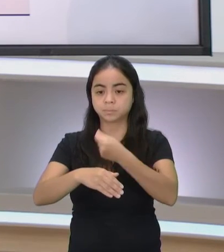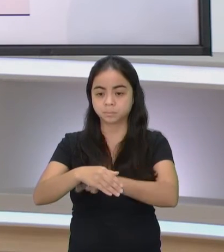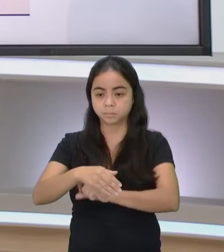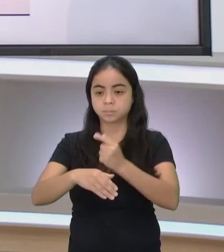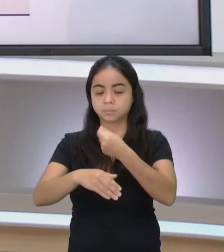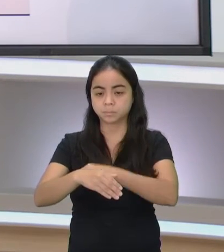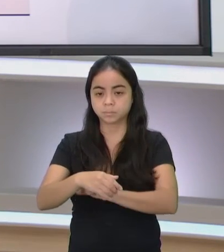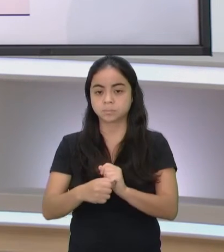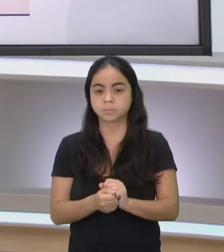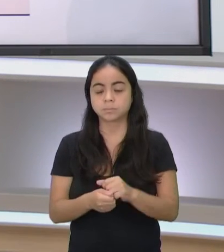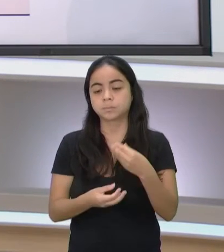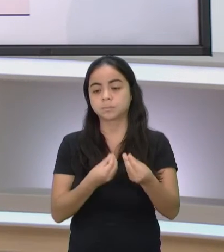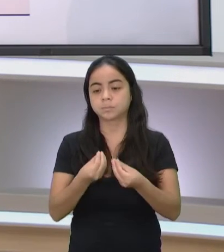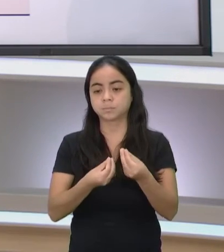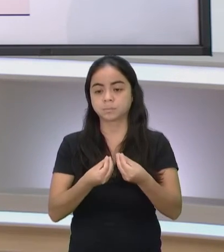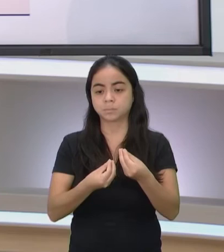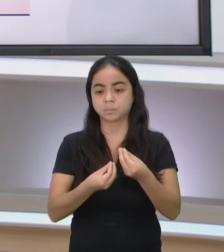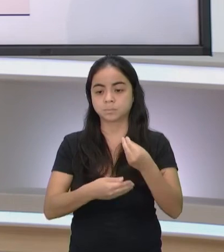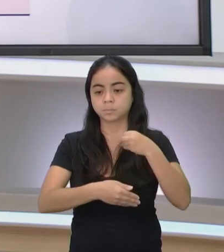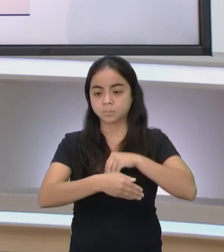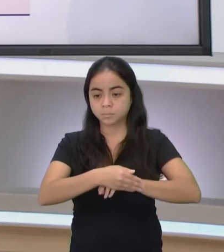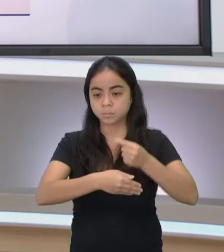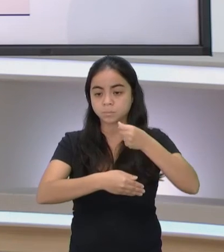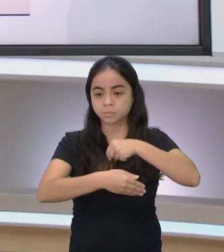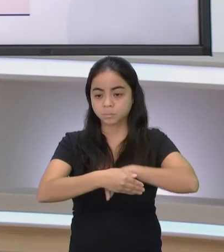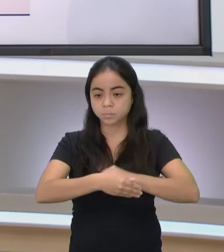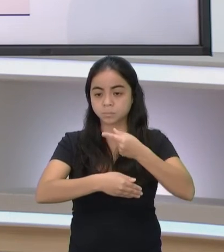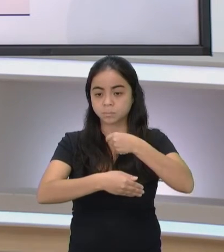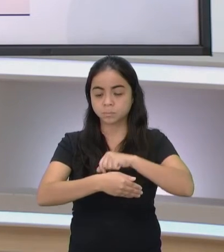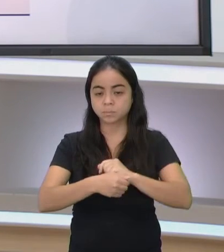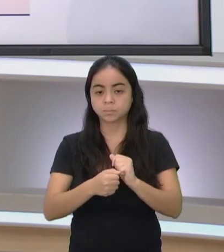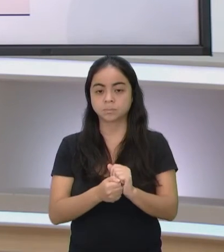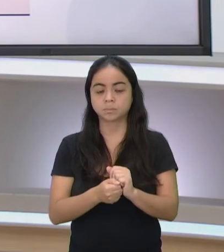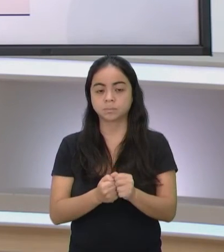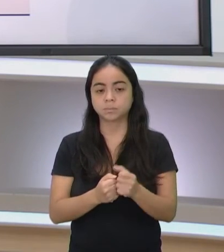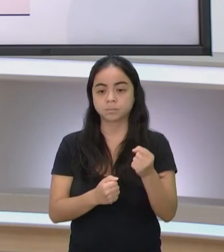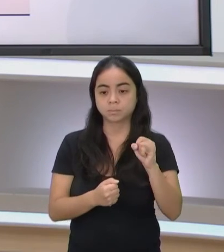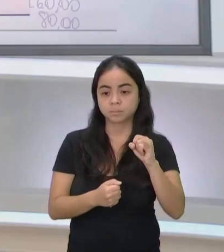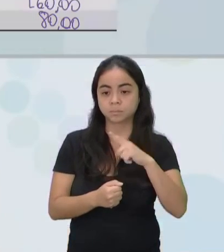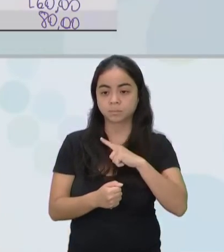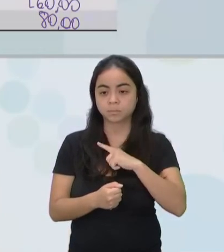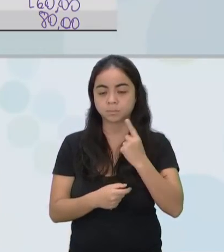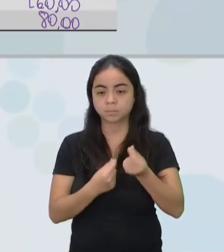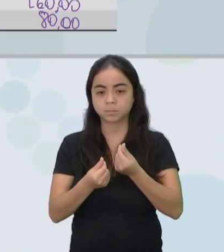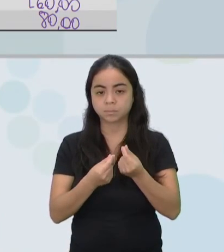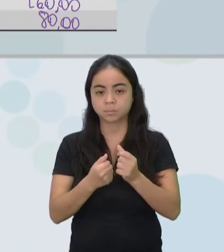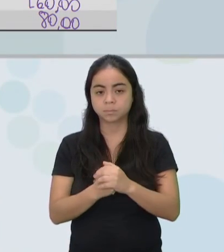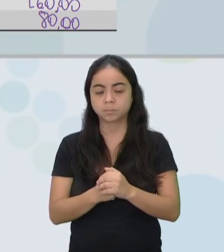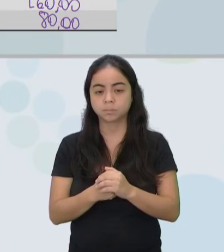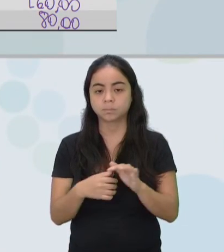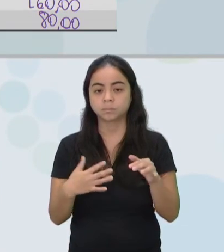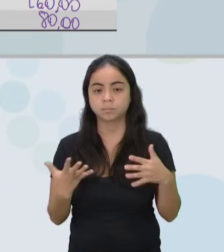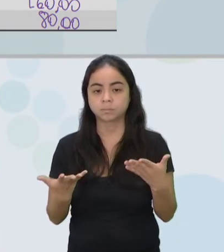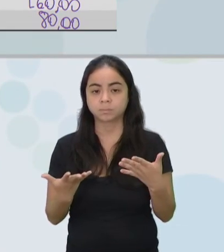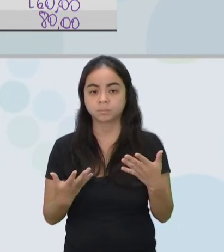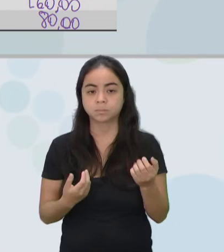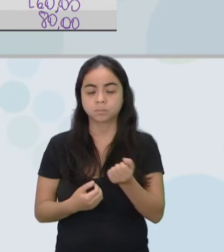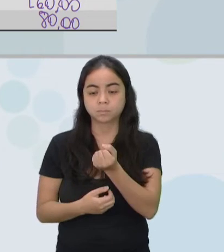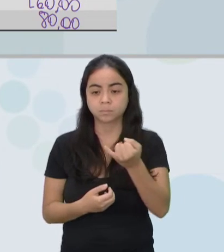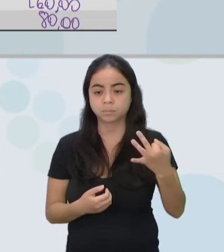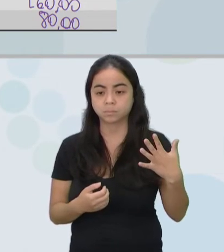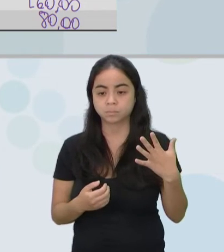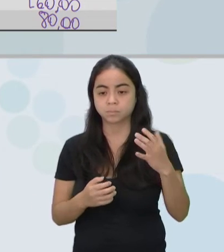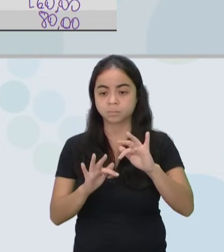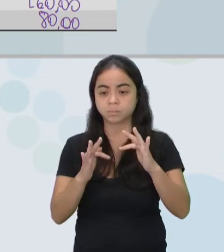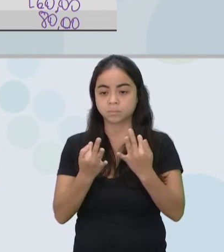aulas. Como guardar se sobrar aí dinheiro? Então, vamos lá. Quanto que essa família gastou,